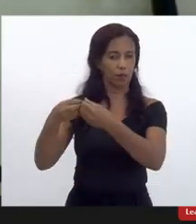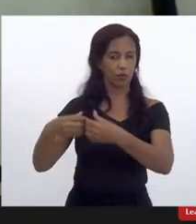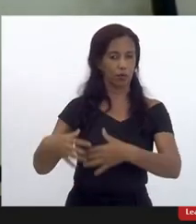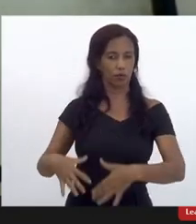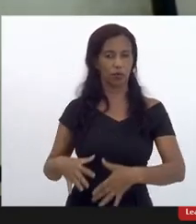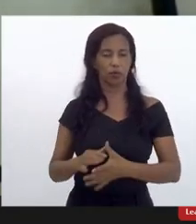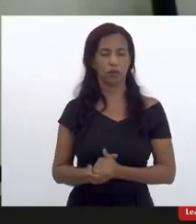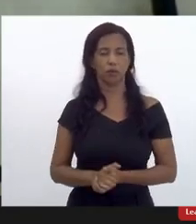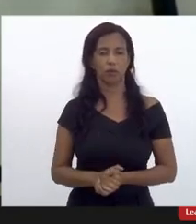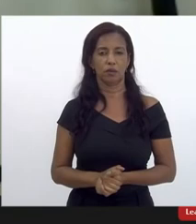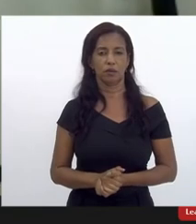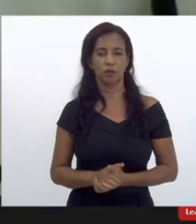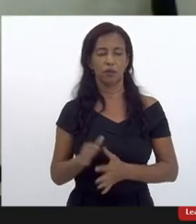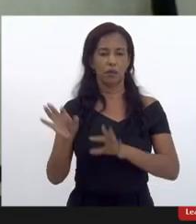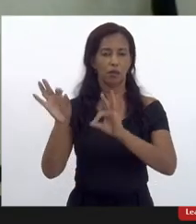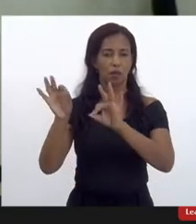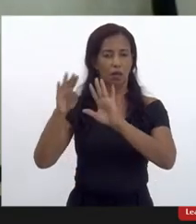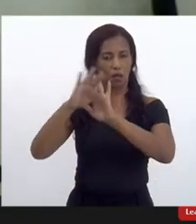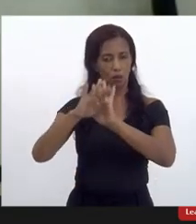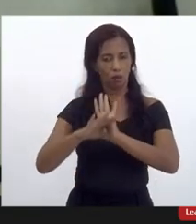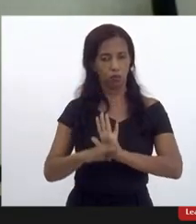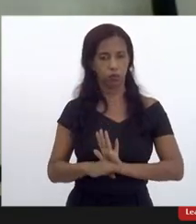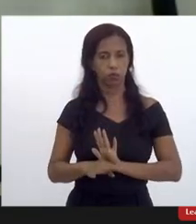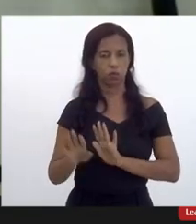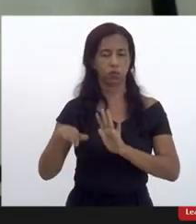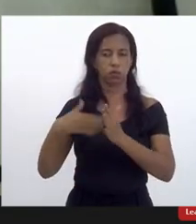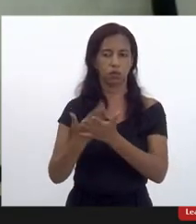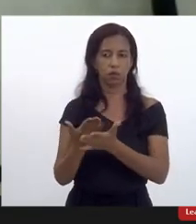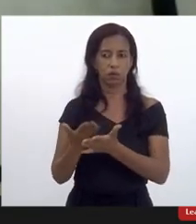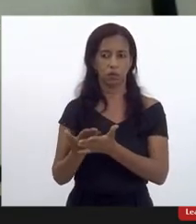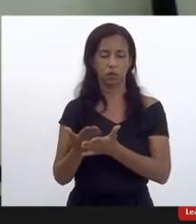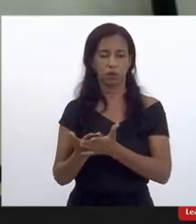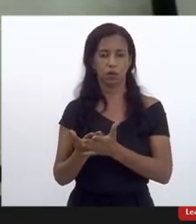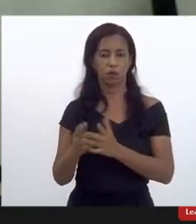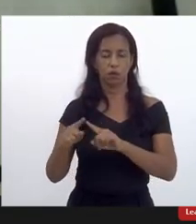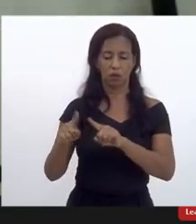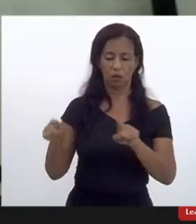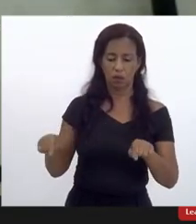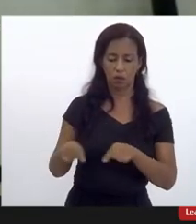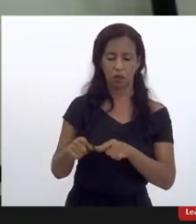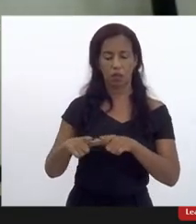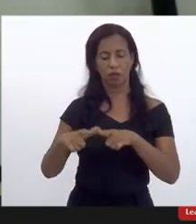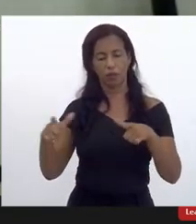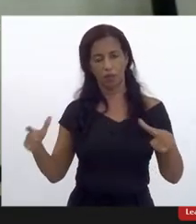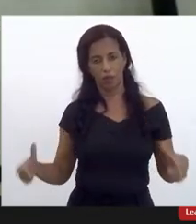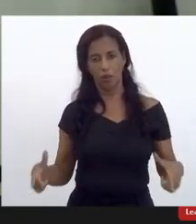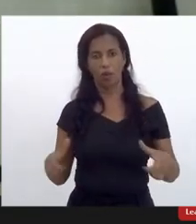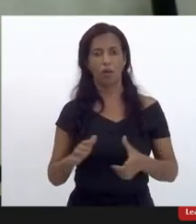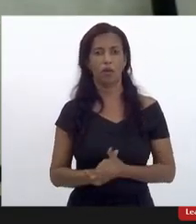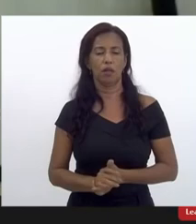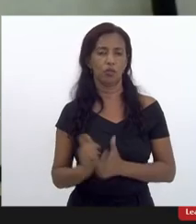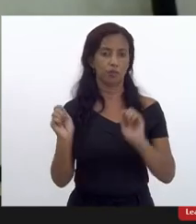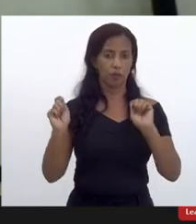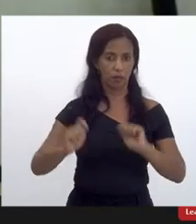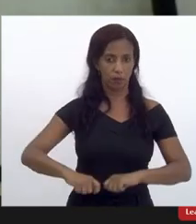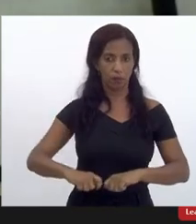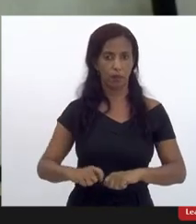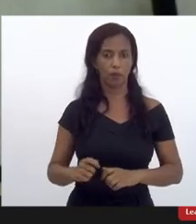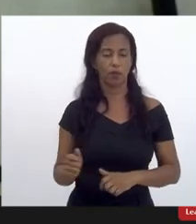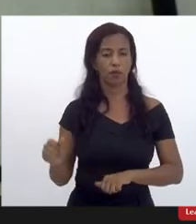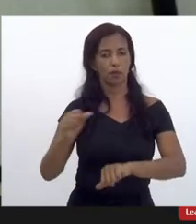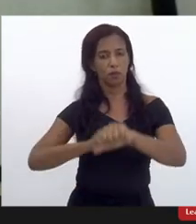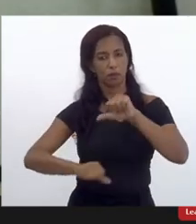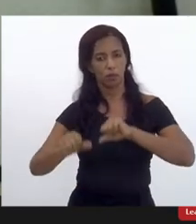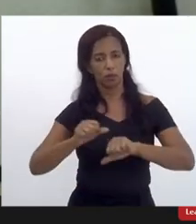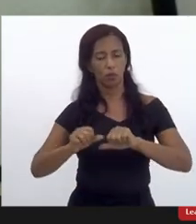para eles, a organização das escolas com as salas maiores, para que a gente possa mudar